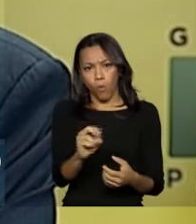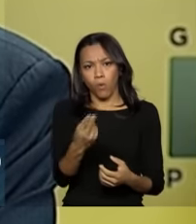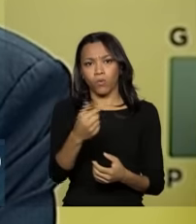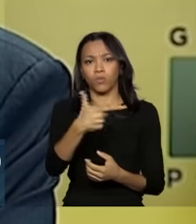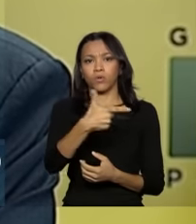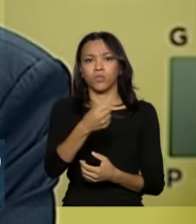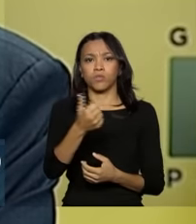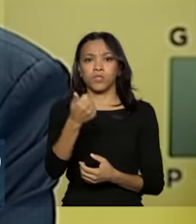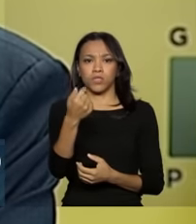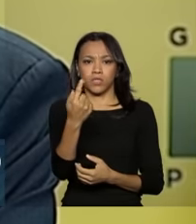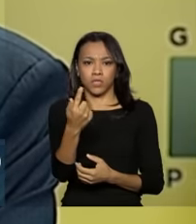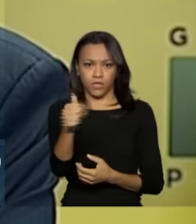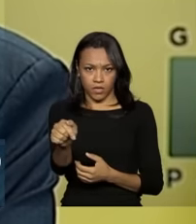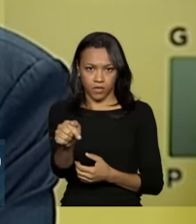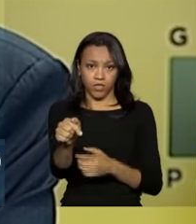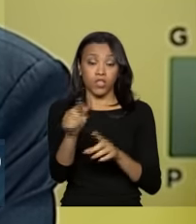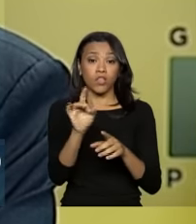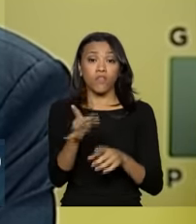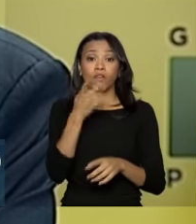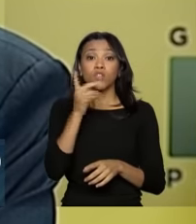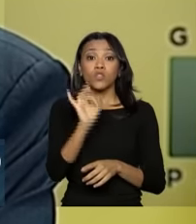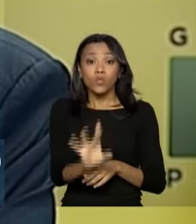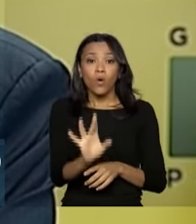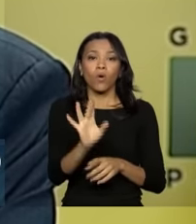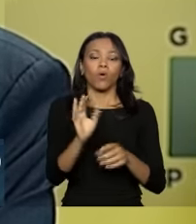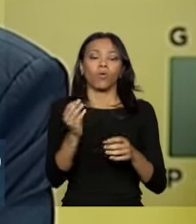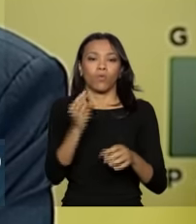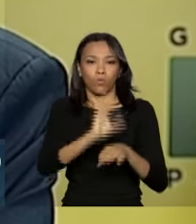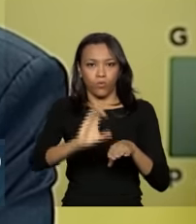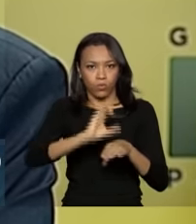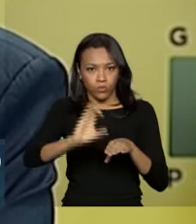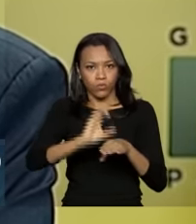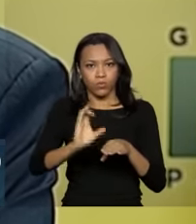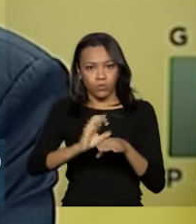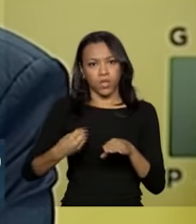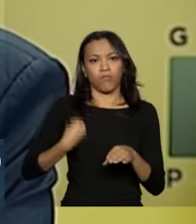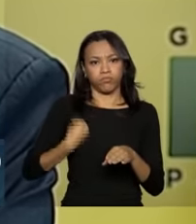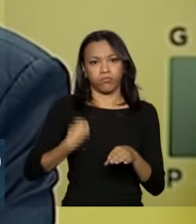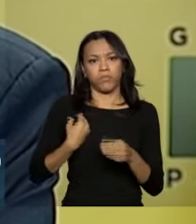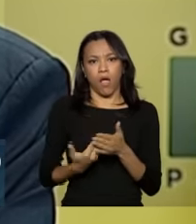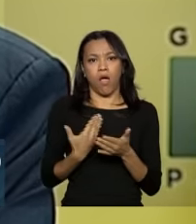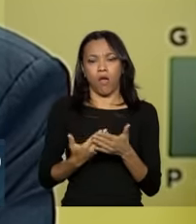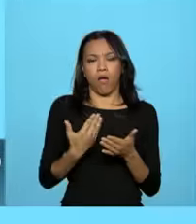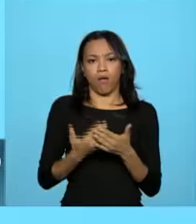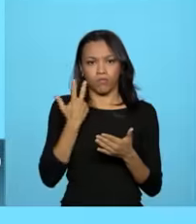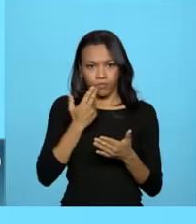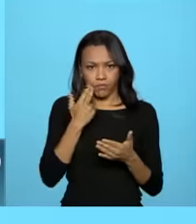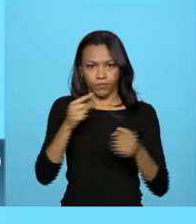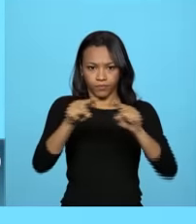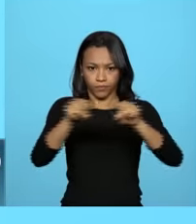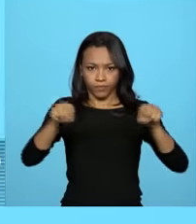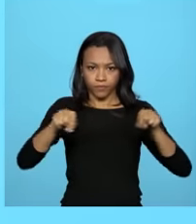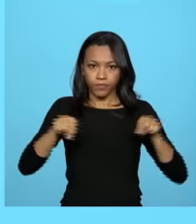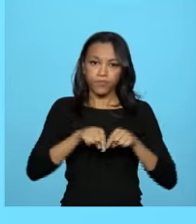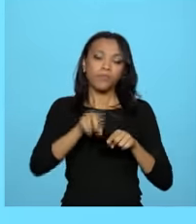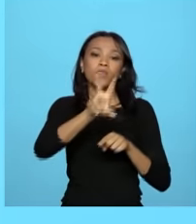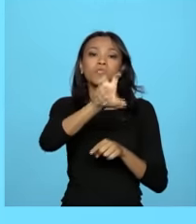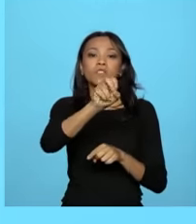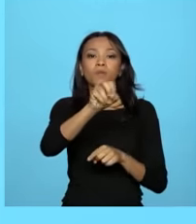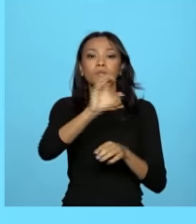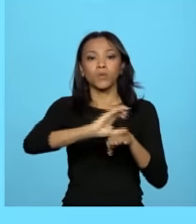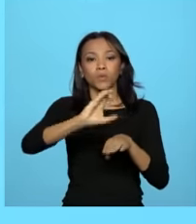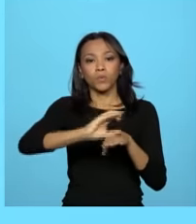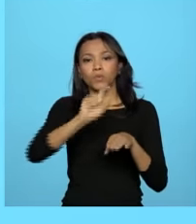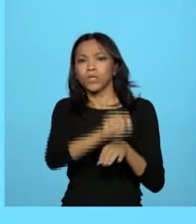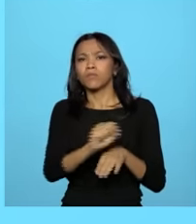estamos falando apenas de cursos em sala de aula. Então, nós autorizamos 50 cursos de graduação em